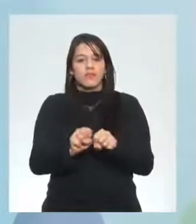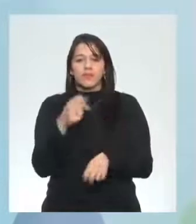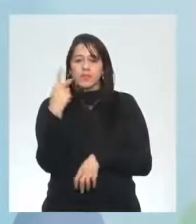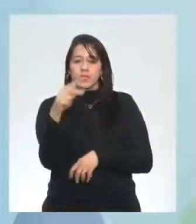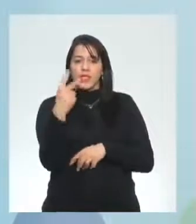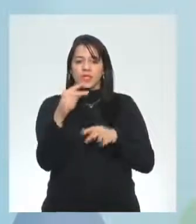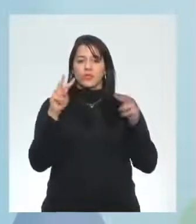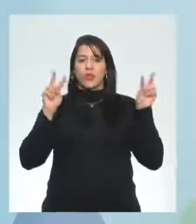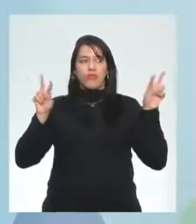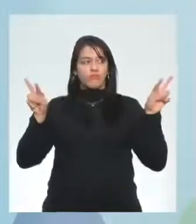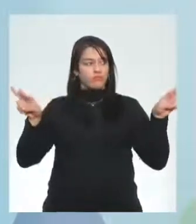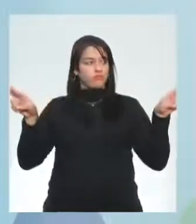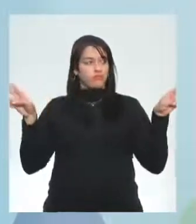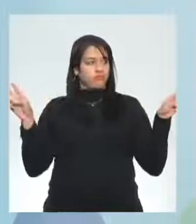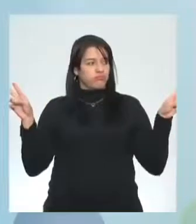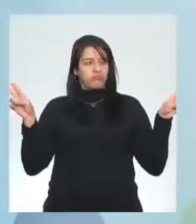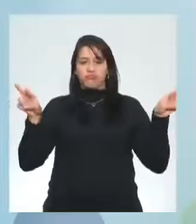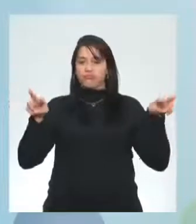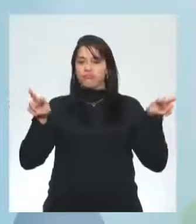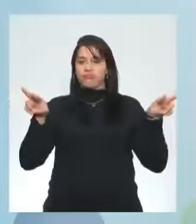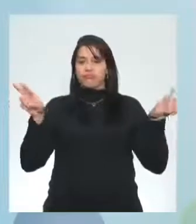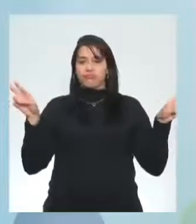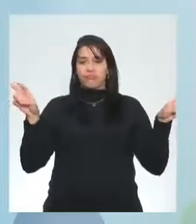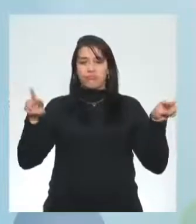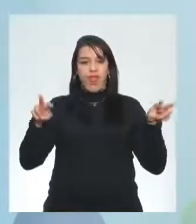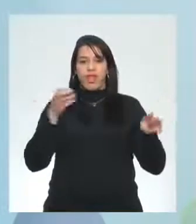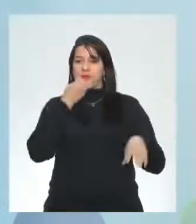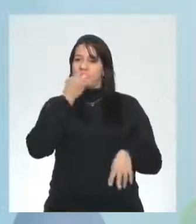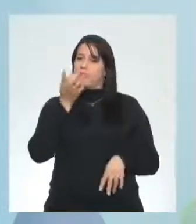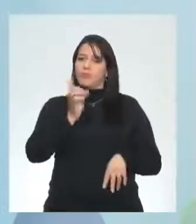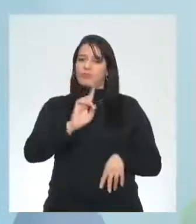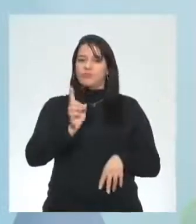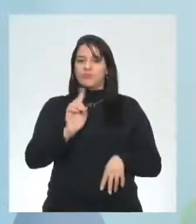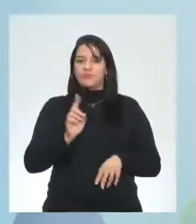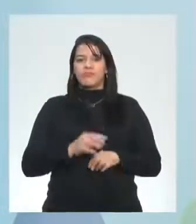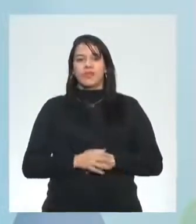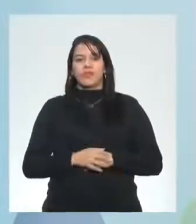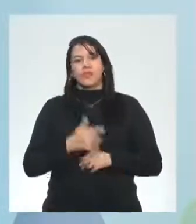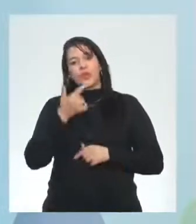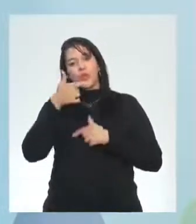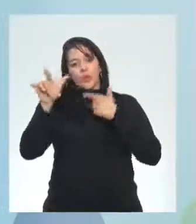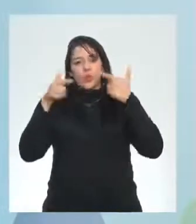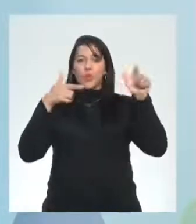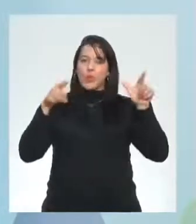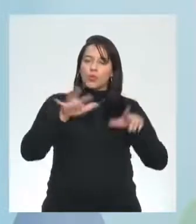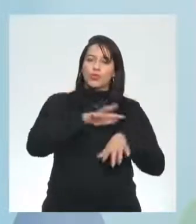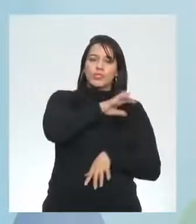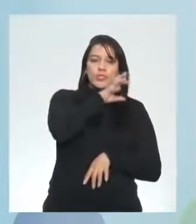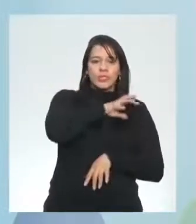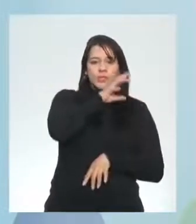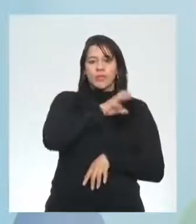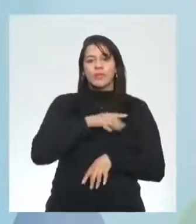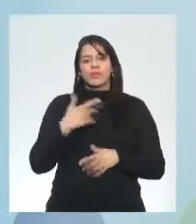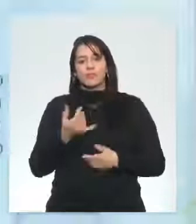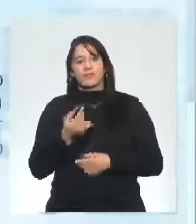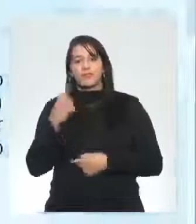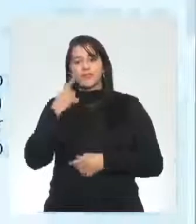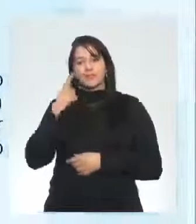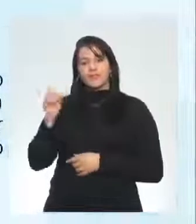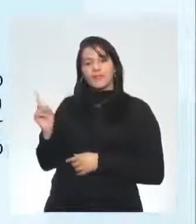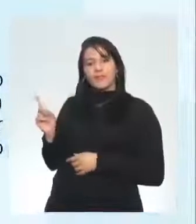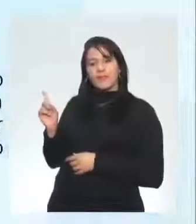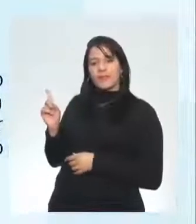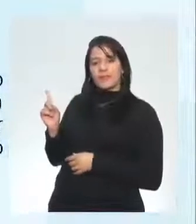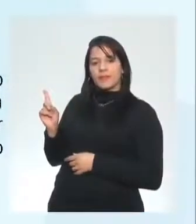visão periférica ela já não é tão aguçada assim, como nos outros tipos de animais, como, por exemplo, a gente está vendo